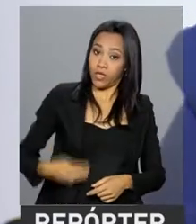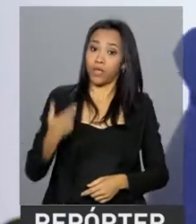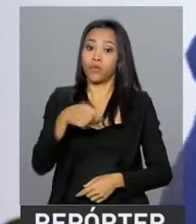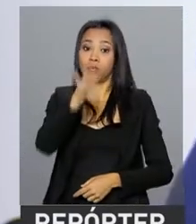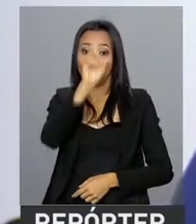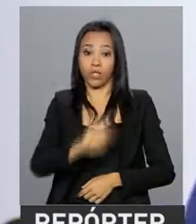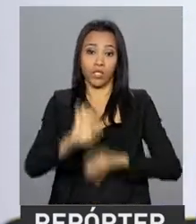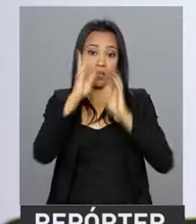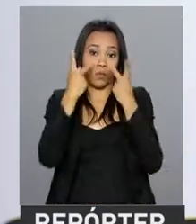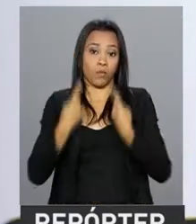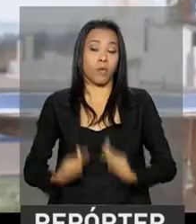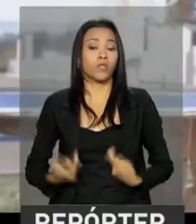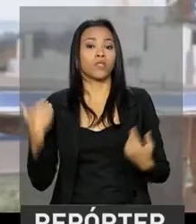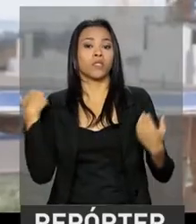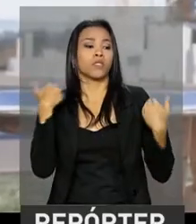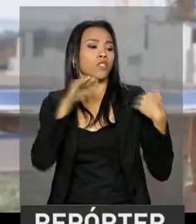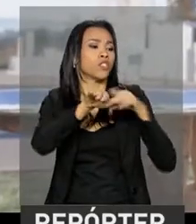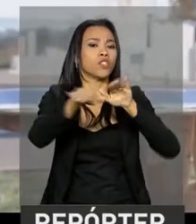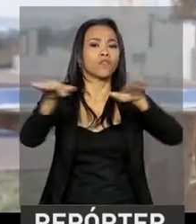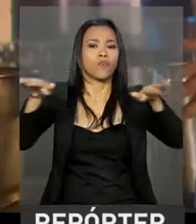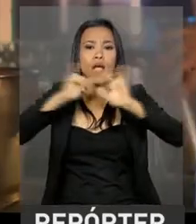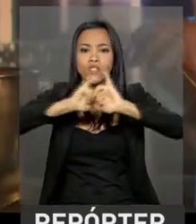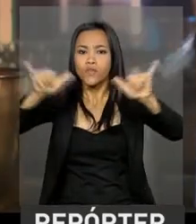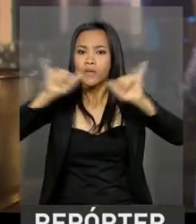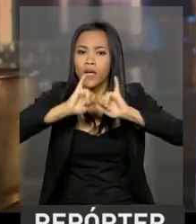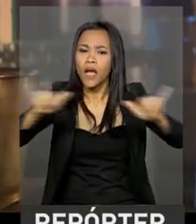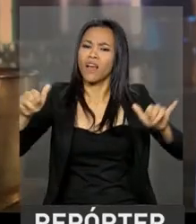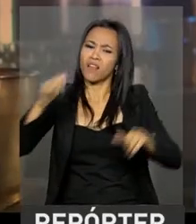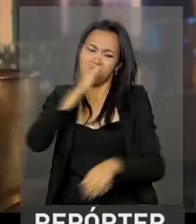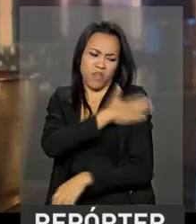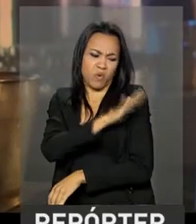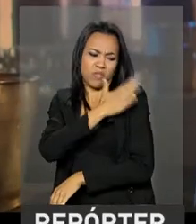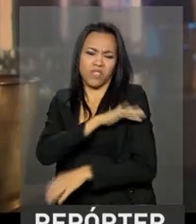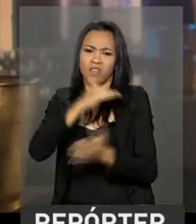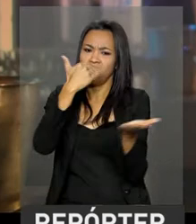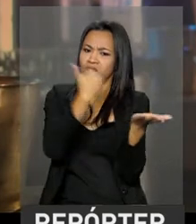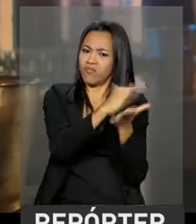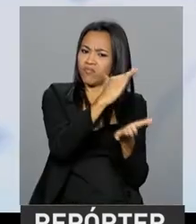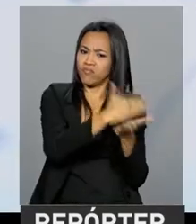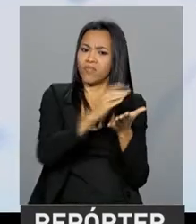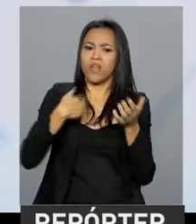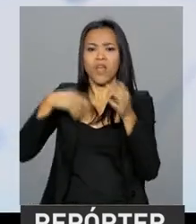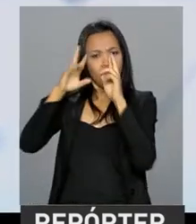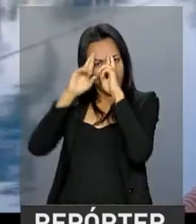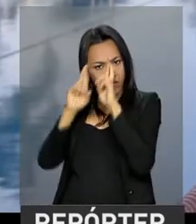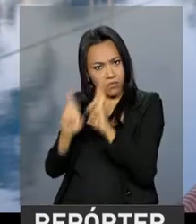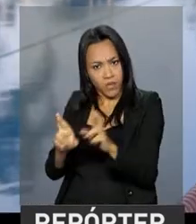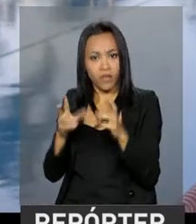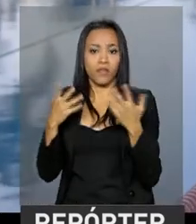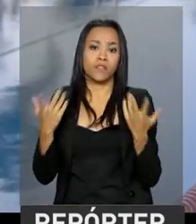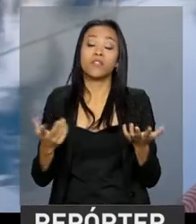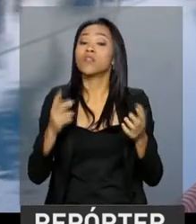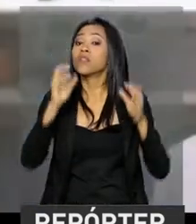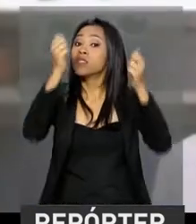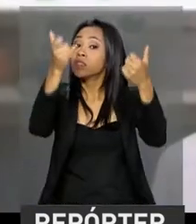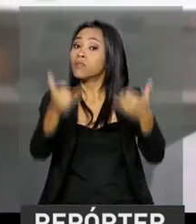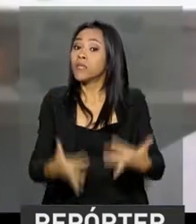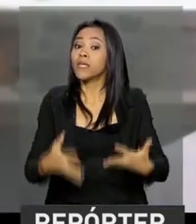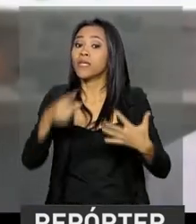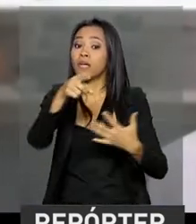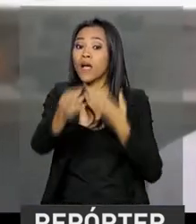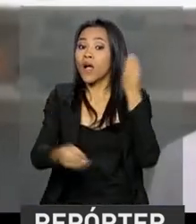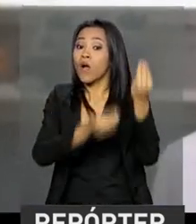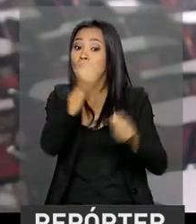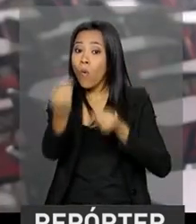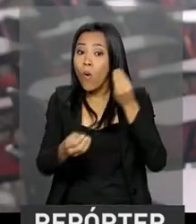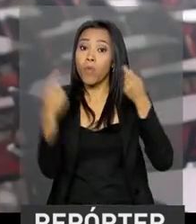caminho da conscientização. A campanha Deixe Seu Preconceito de Lado, Respeite as Diferenças, fala da naturalidade com